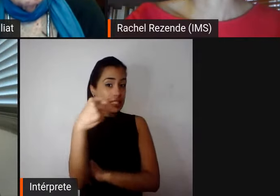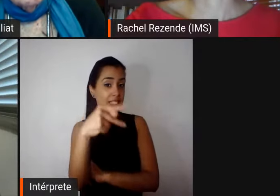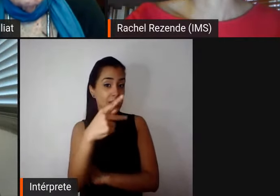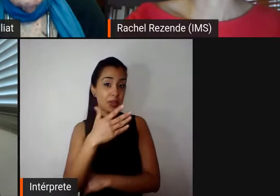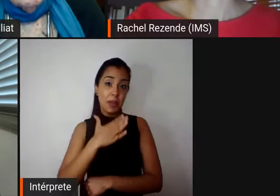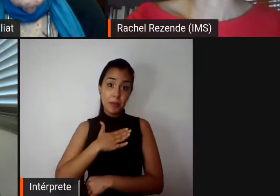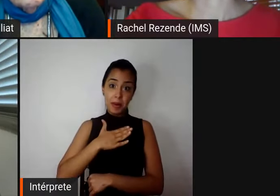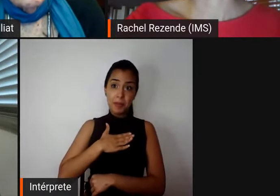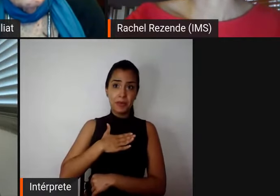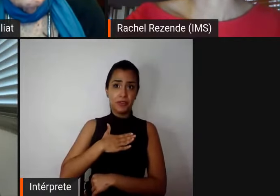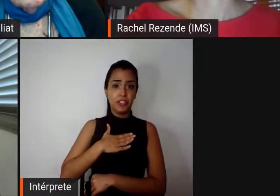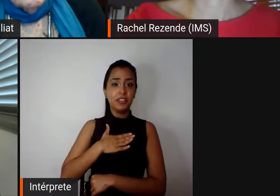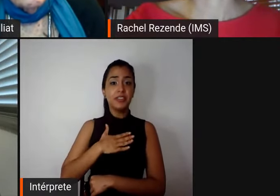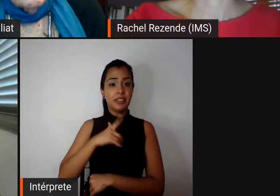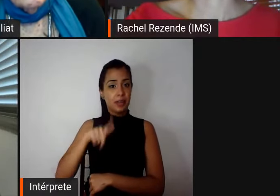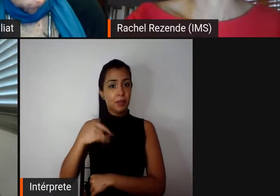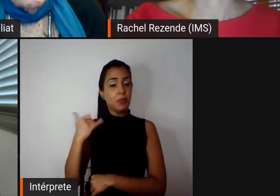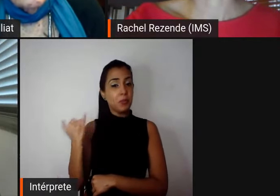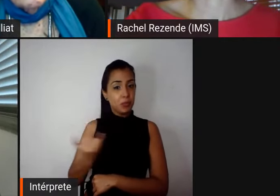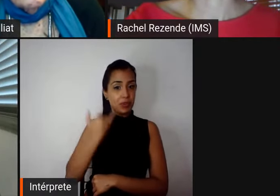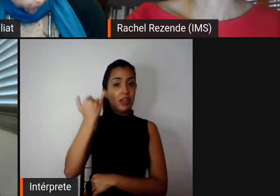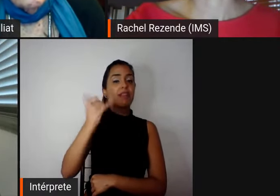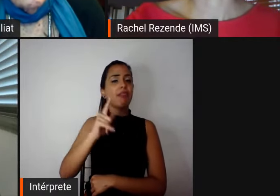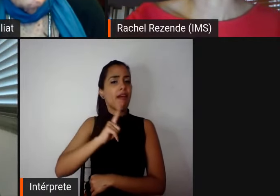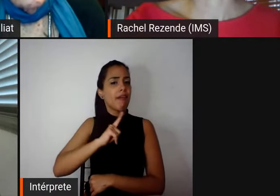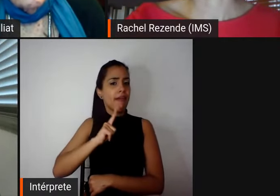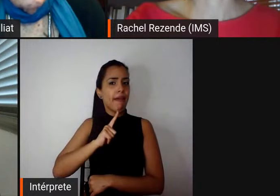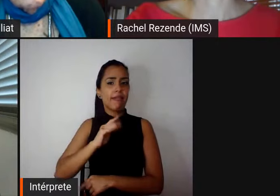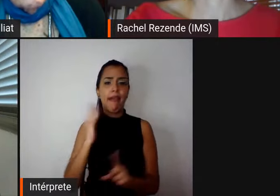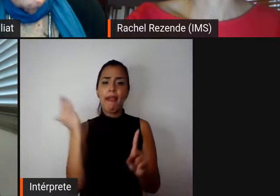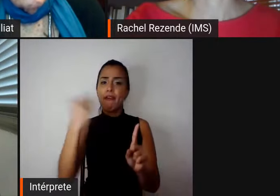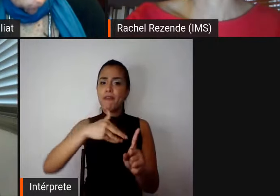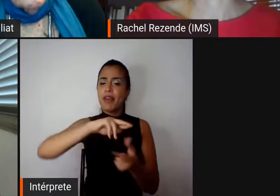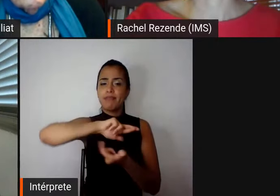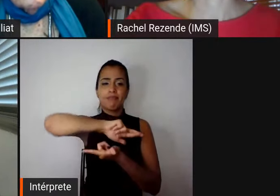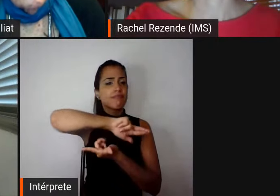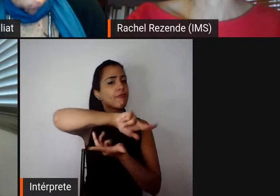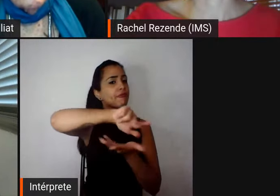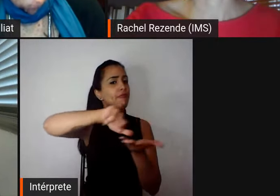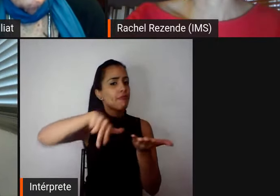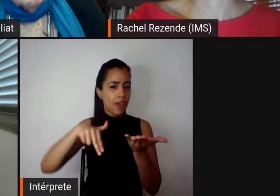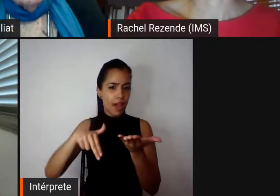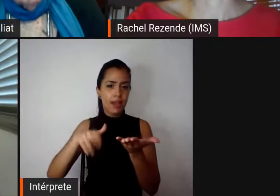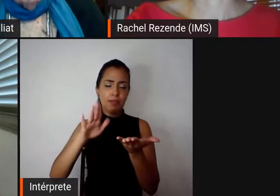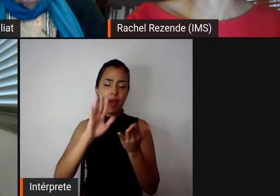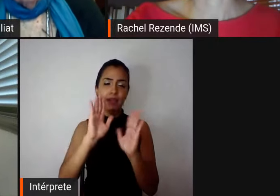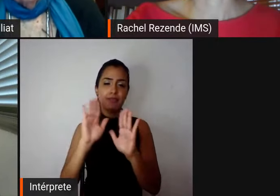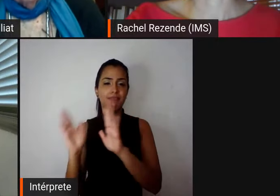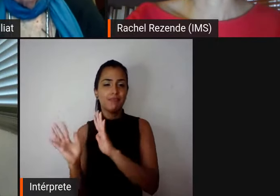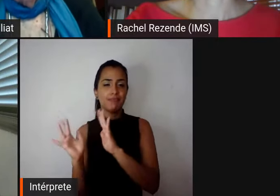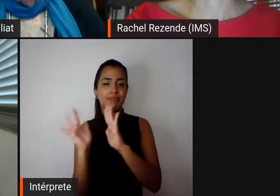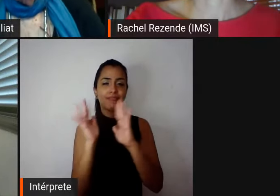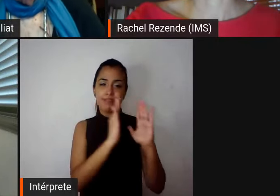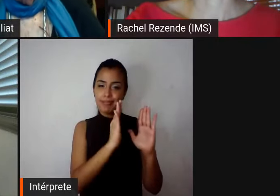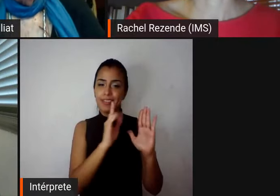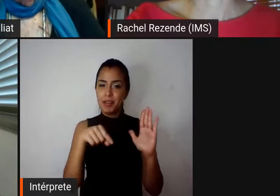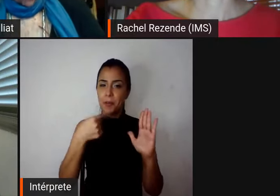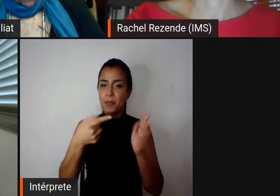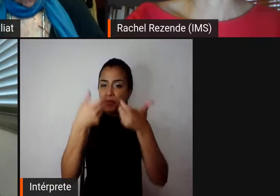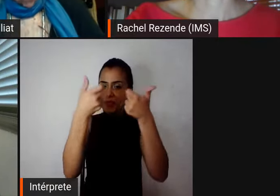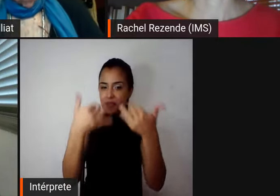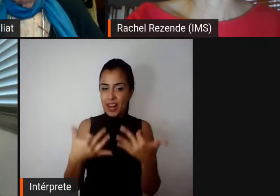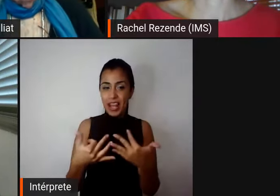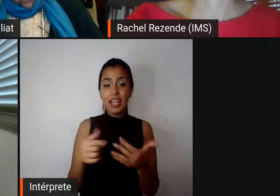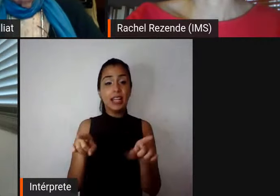trajetória envolve outras referências. Eu acho que nós vamos falar sobre isso. O Miguel tem várias questões ligadas aos seus